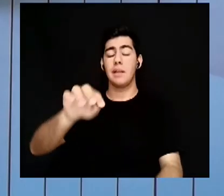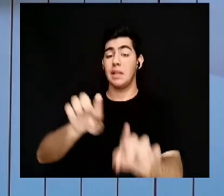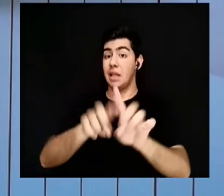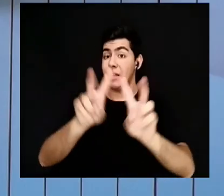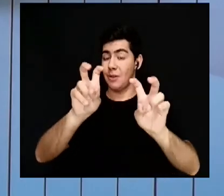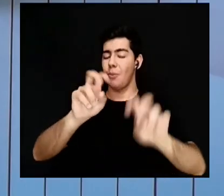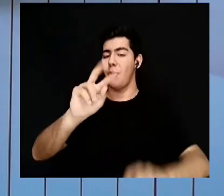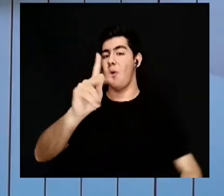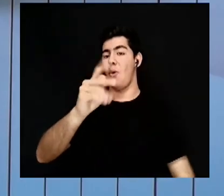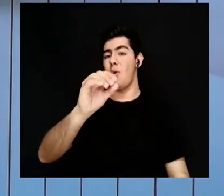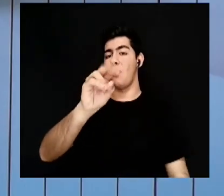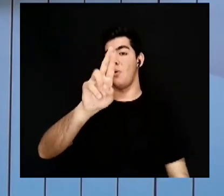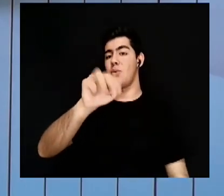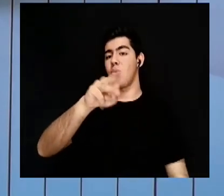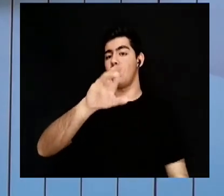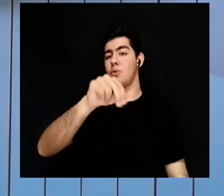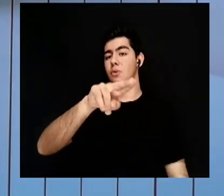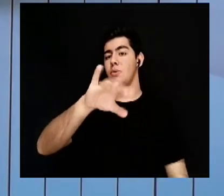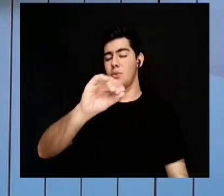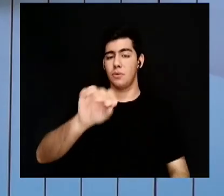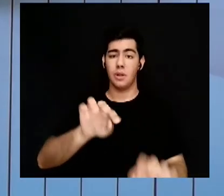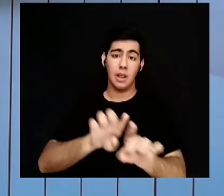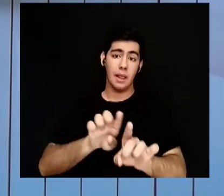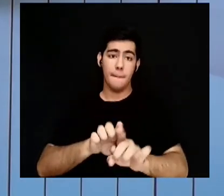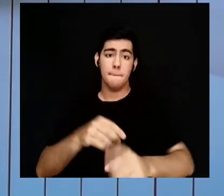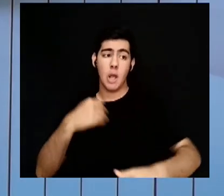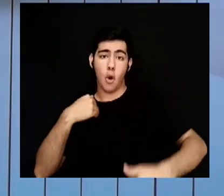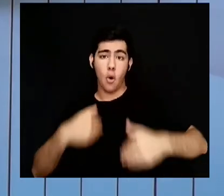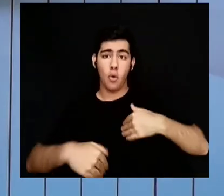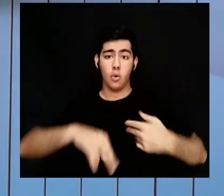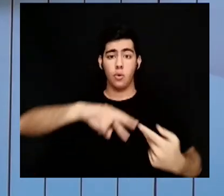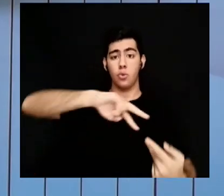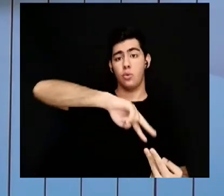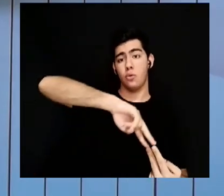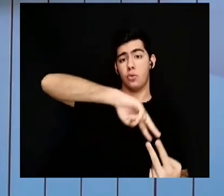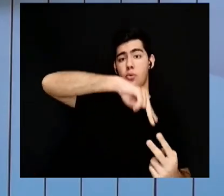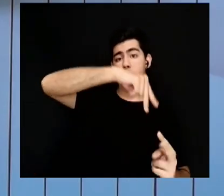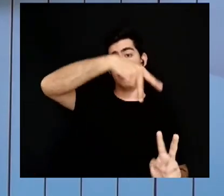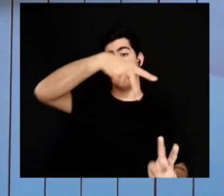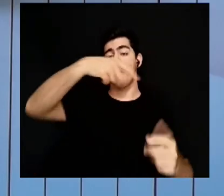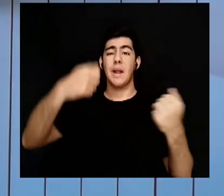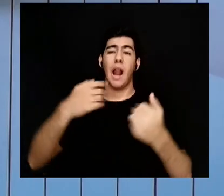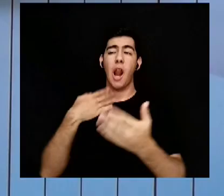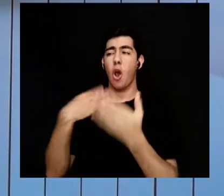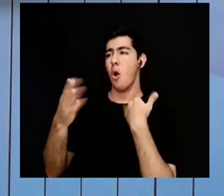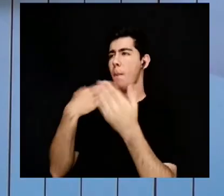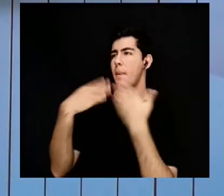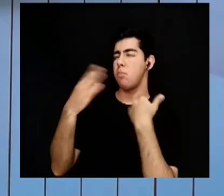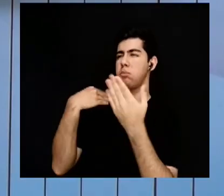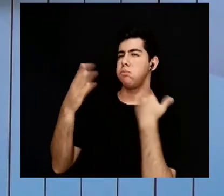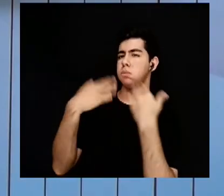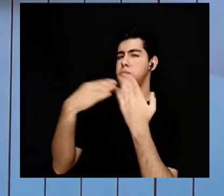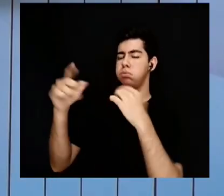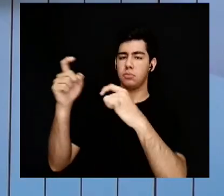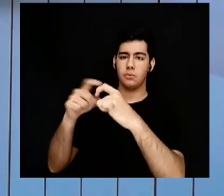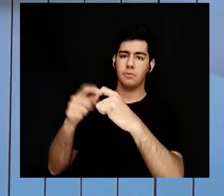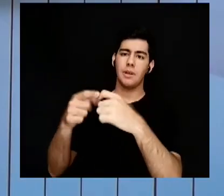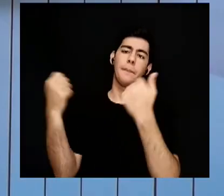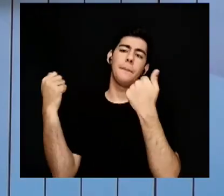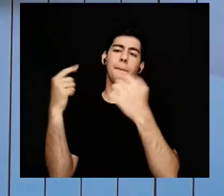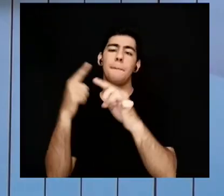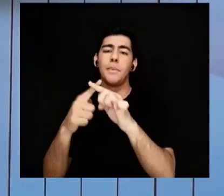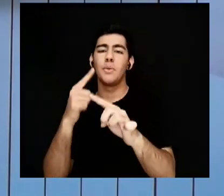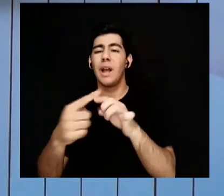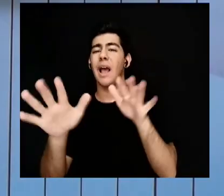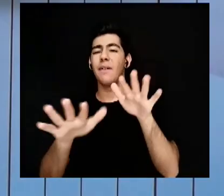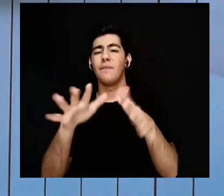ser sempre conversado com o médico, porque é só através dos exames que a gente vai saber como é que a gente está realmente, não é?